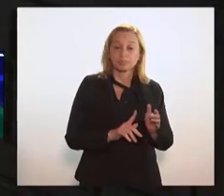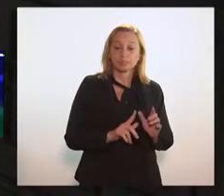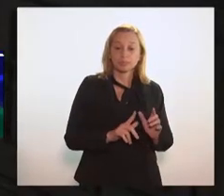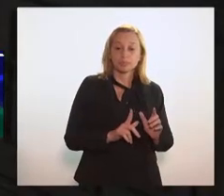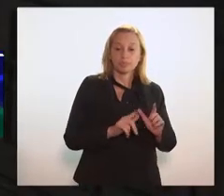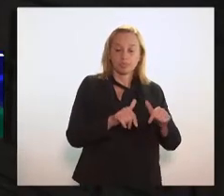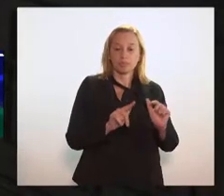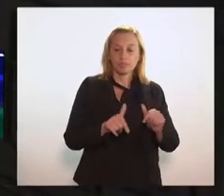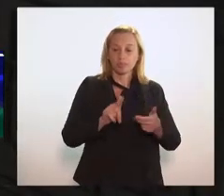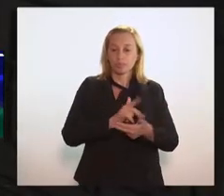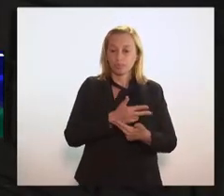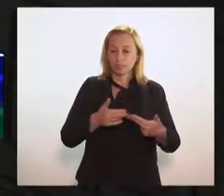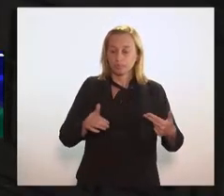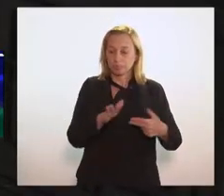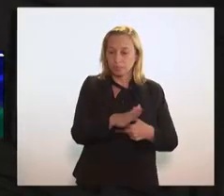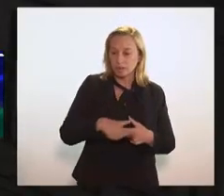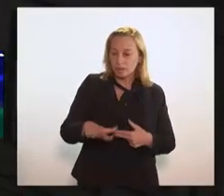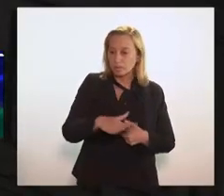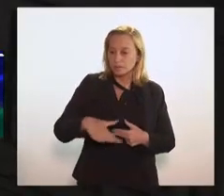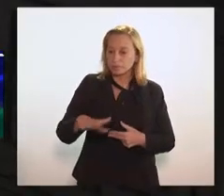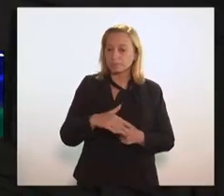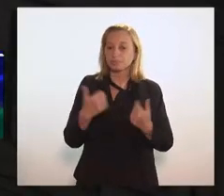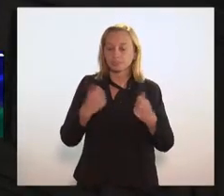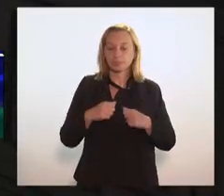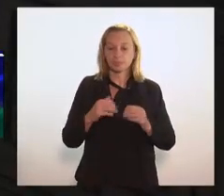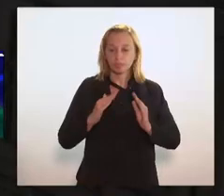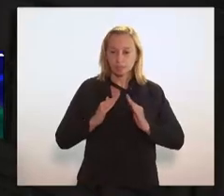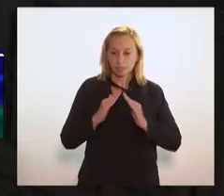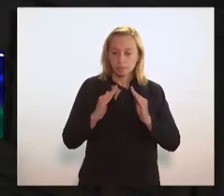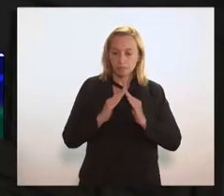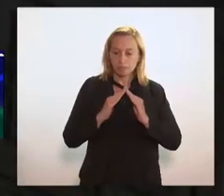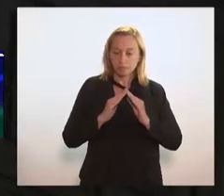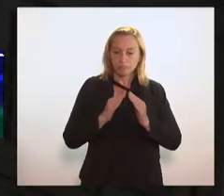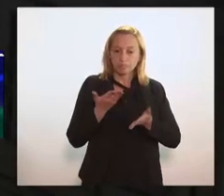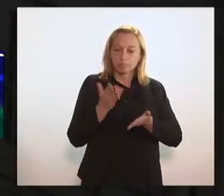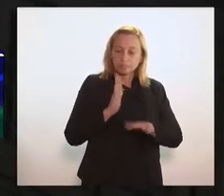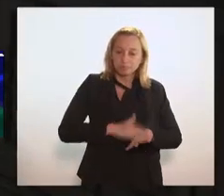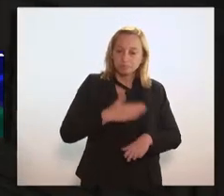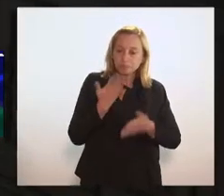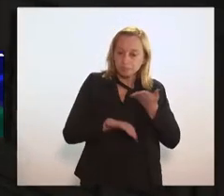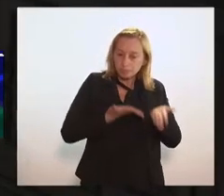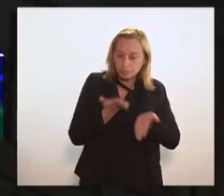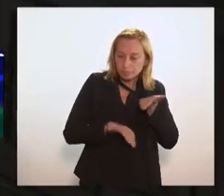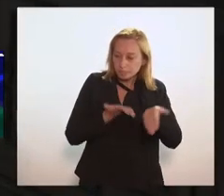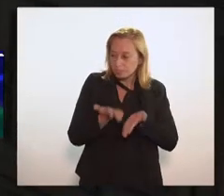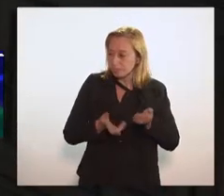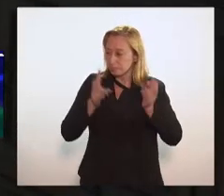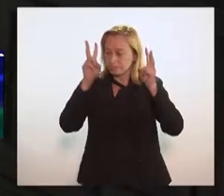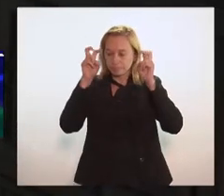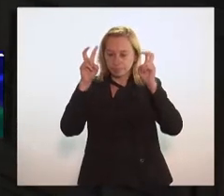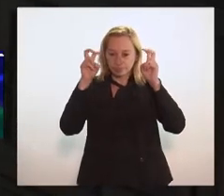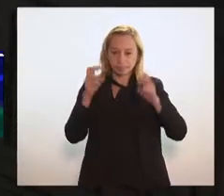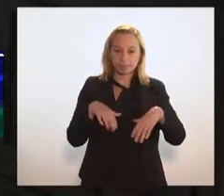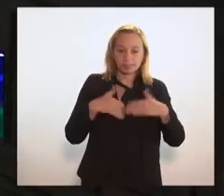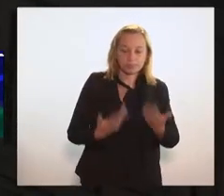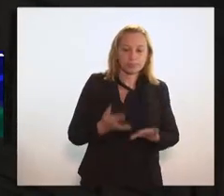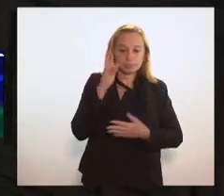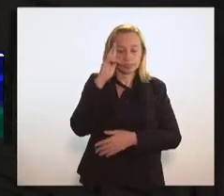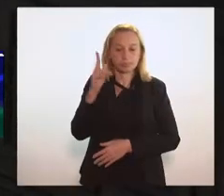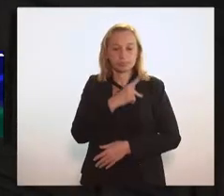gente precisa que essa casa se debruce com mais cuidado sobre o tema. Então, portanto, senhor presidente, não